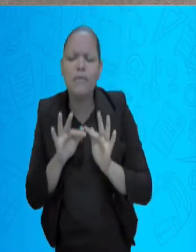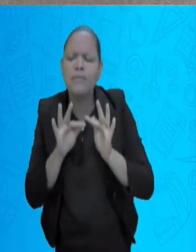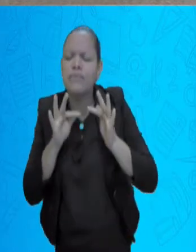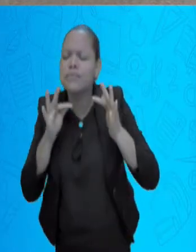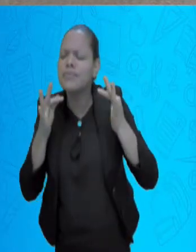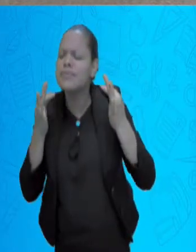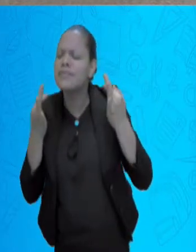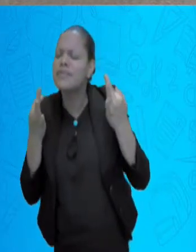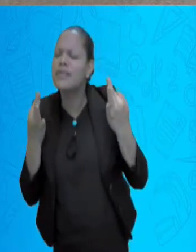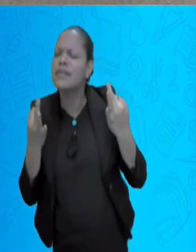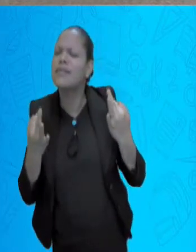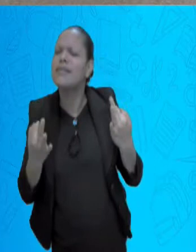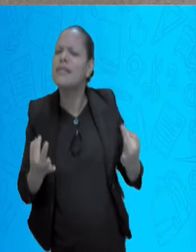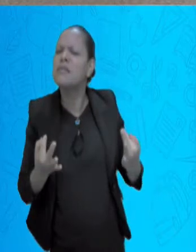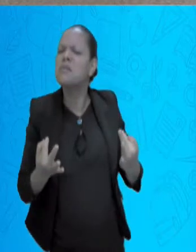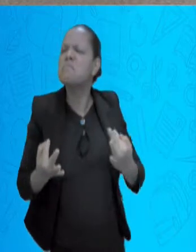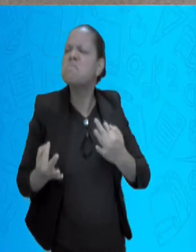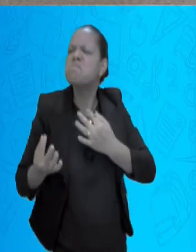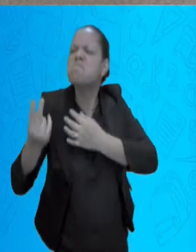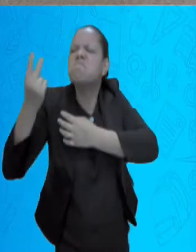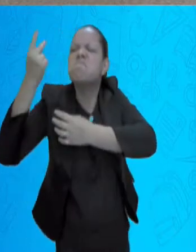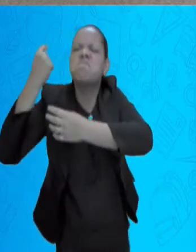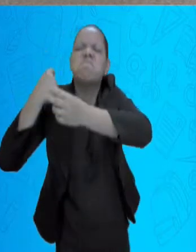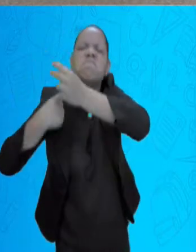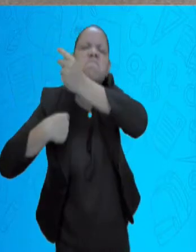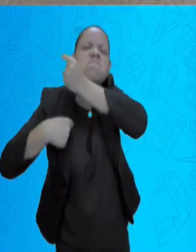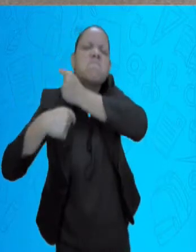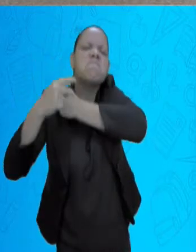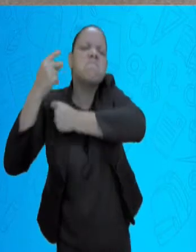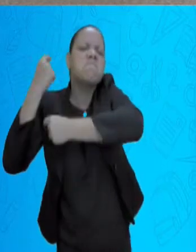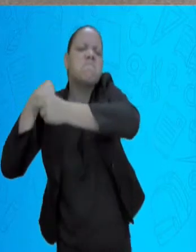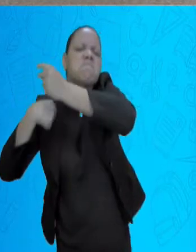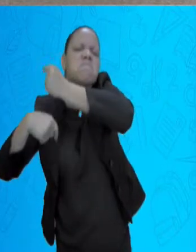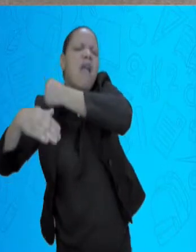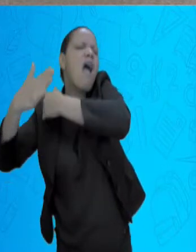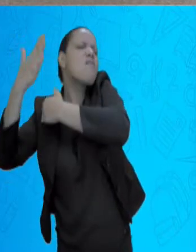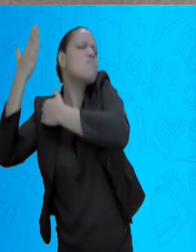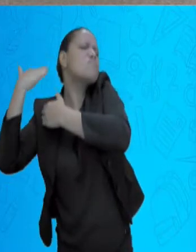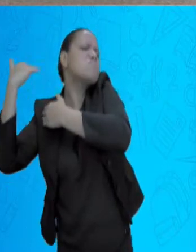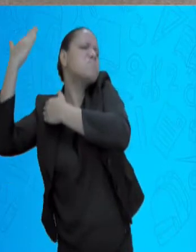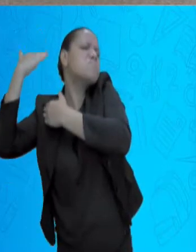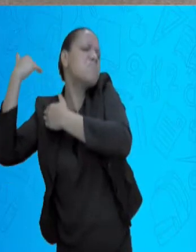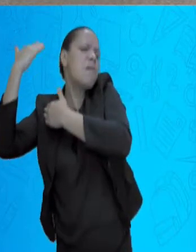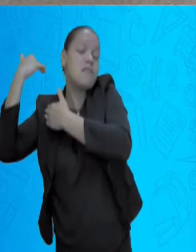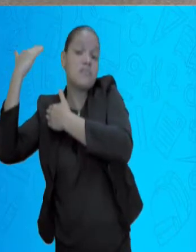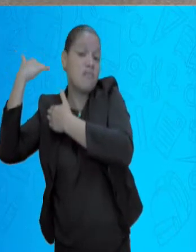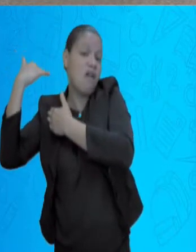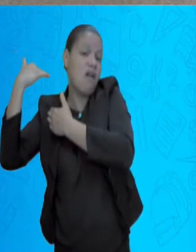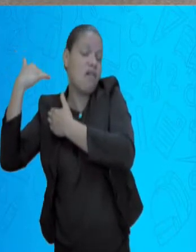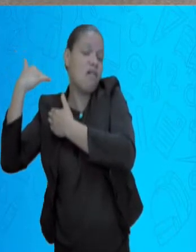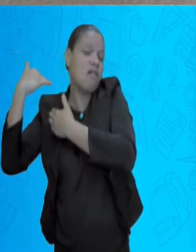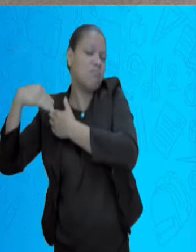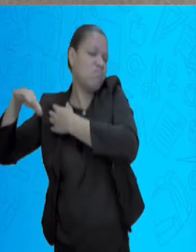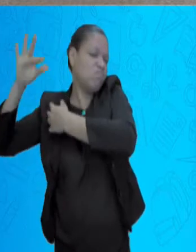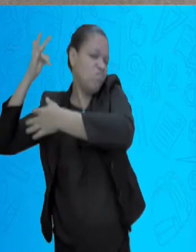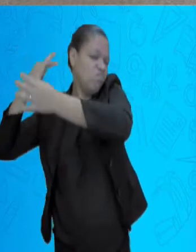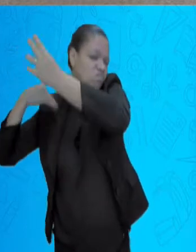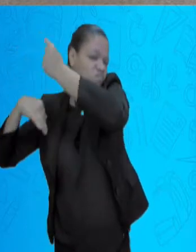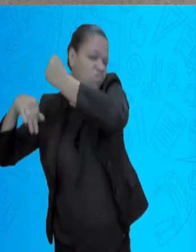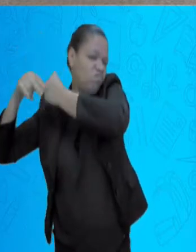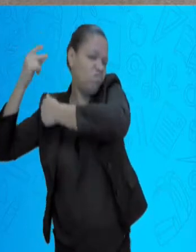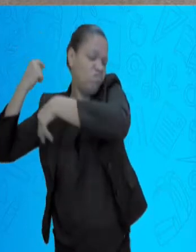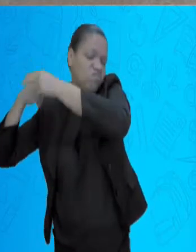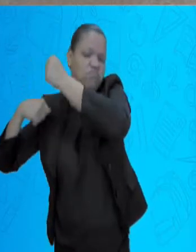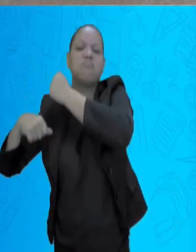da Pedra, onde os homens habitavam em cavernas, a vida era diferente do que é hoje, eles não